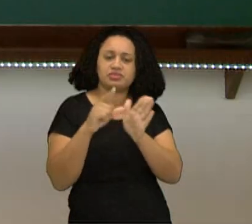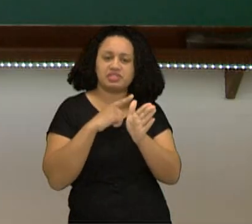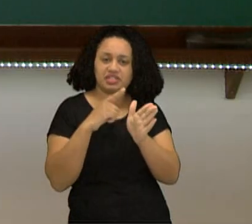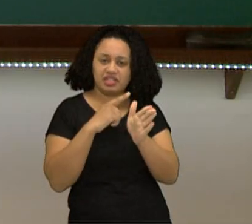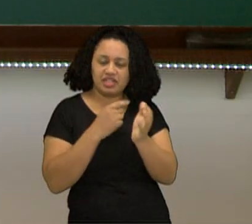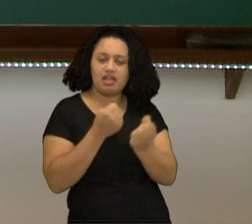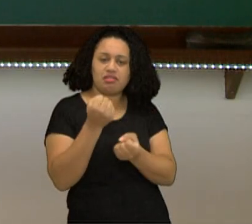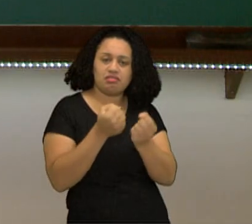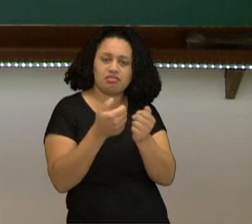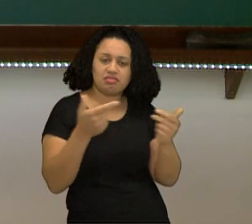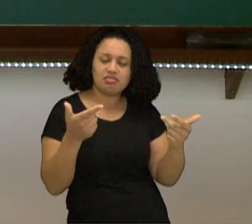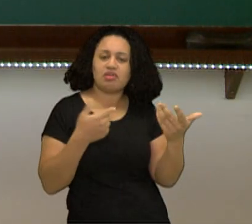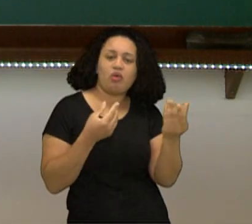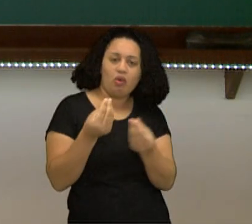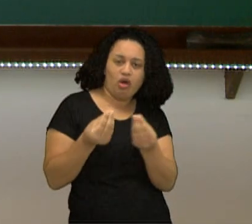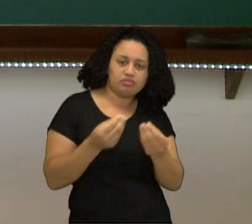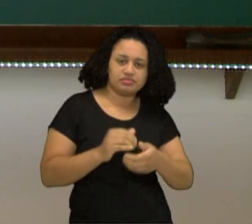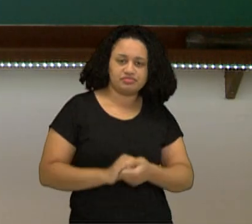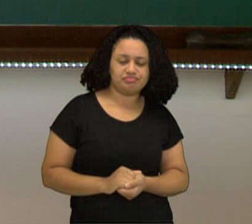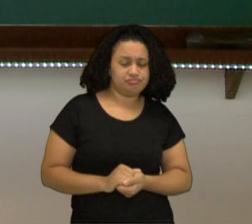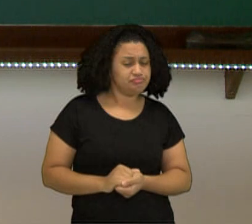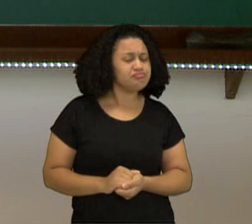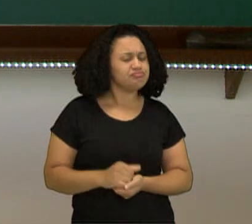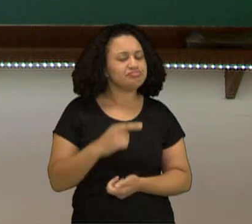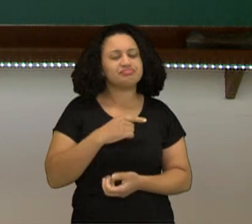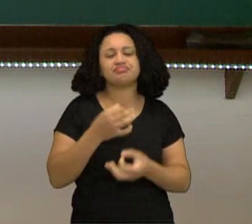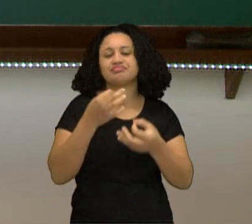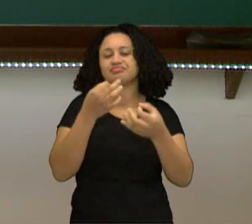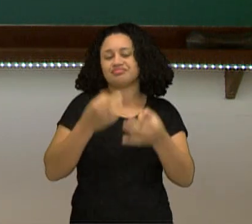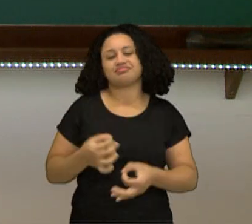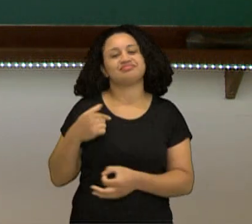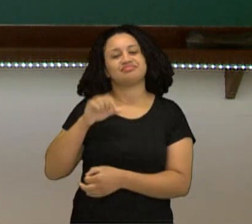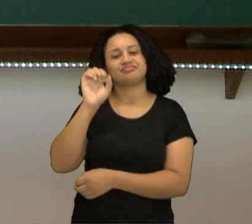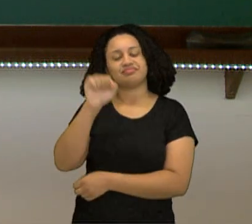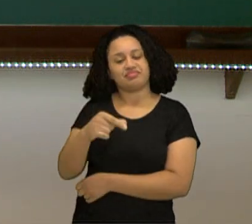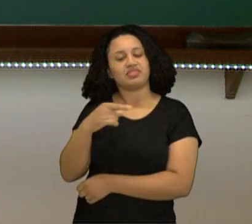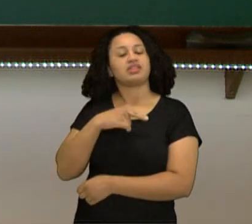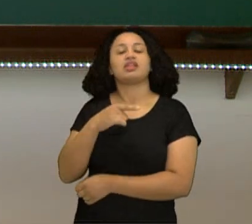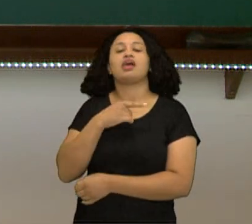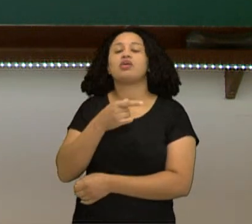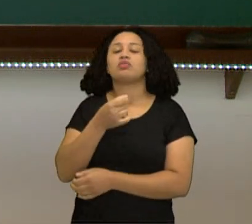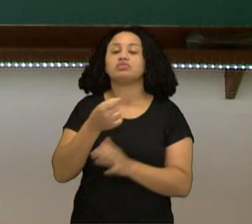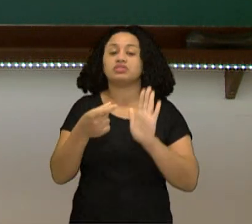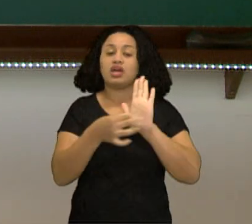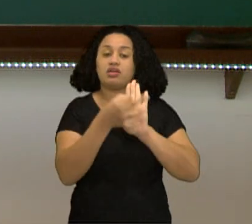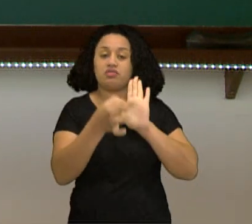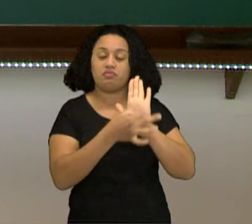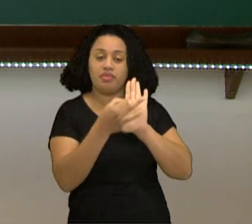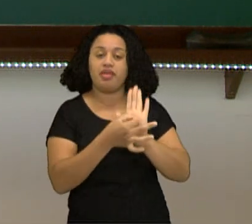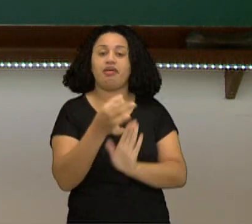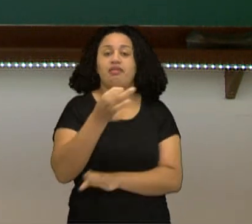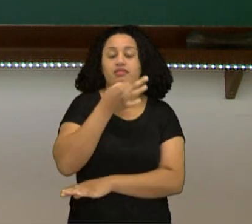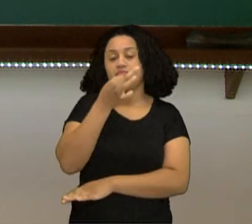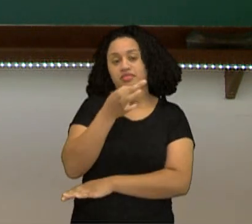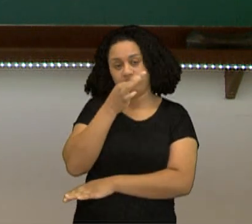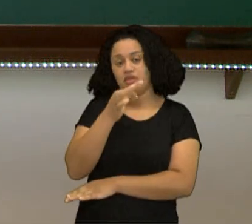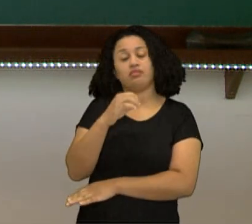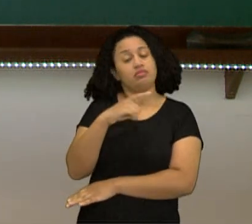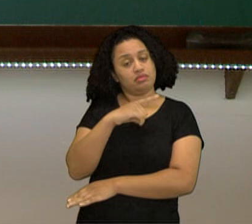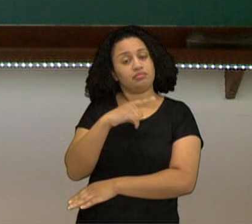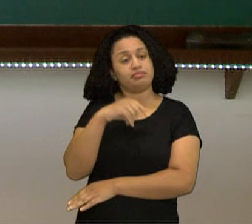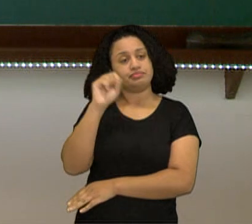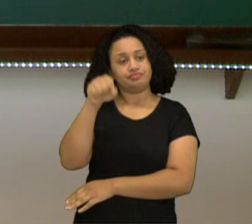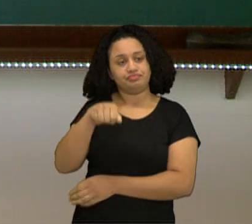para vocês? Com certeza sim. Argumentos, opiniões é que não iriam faltar no texto.